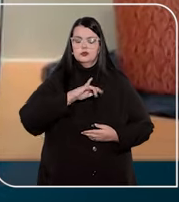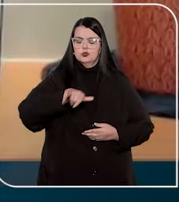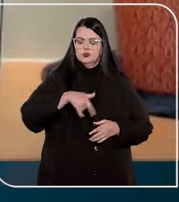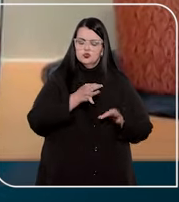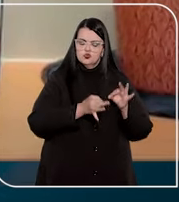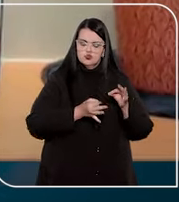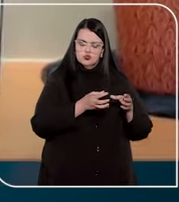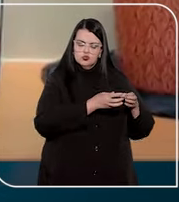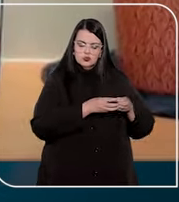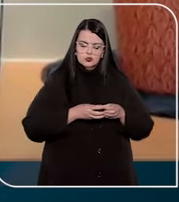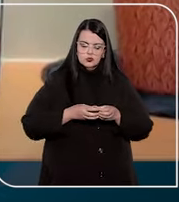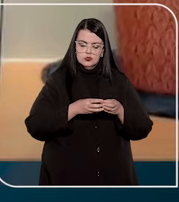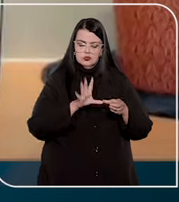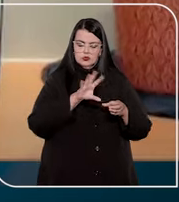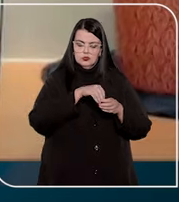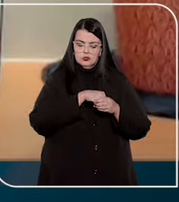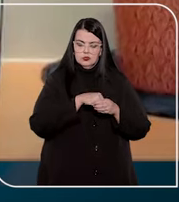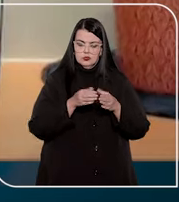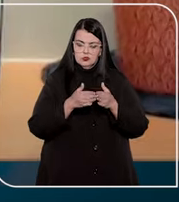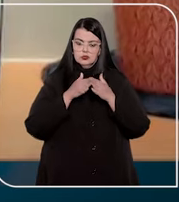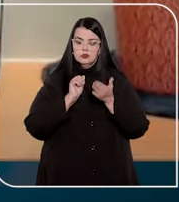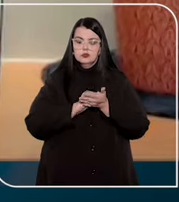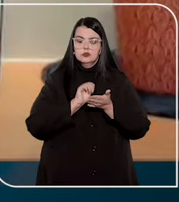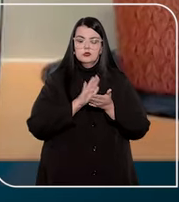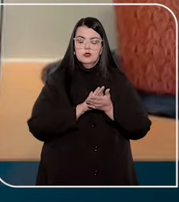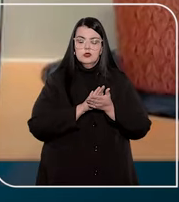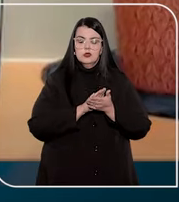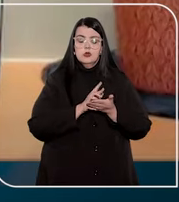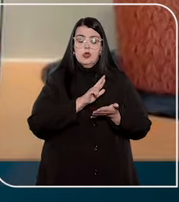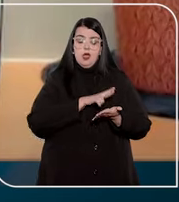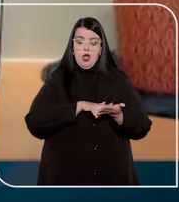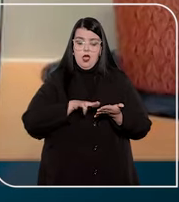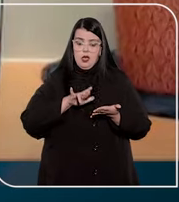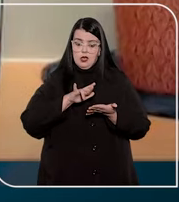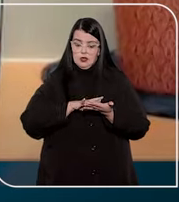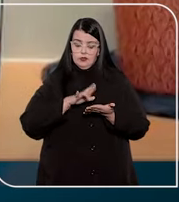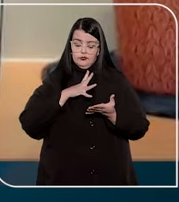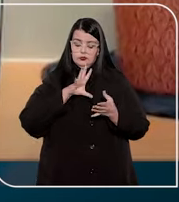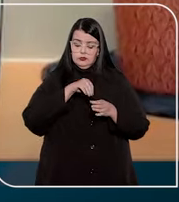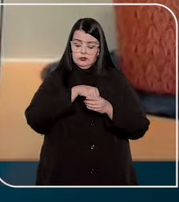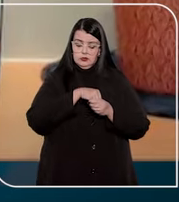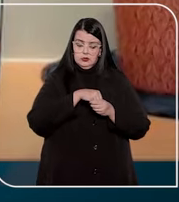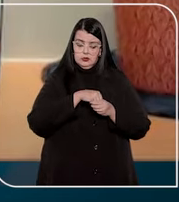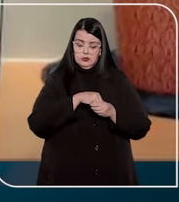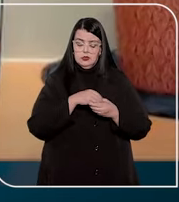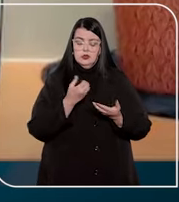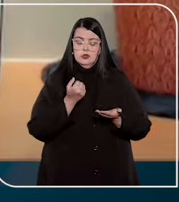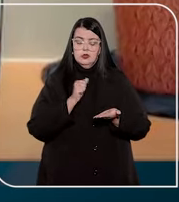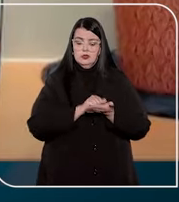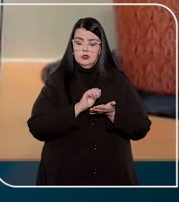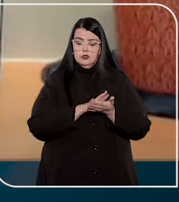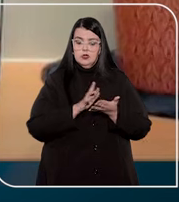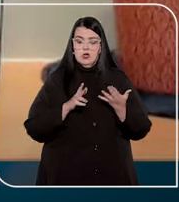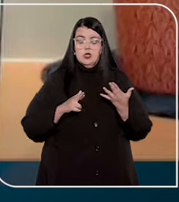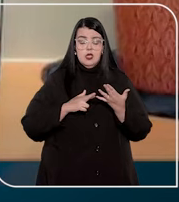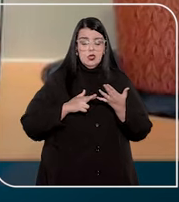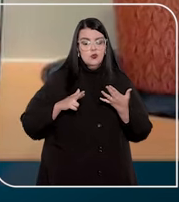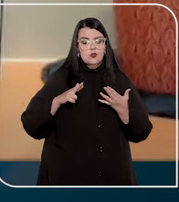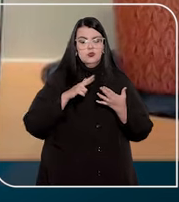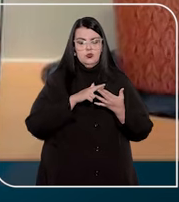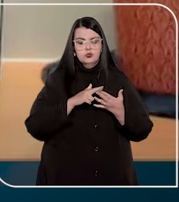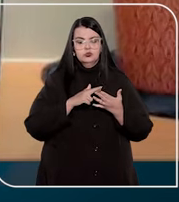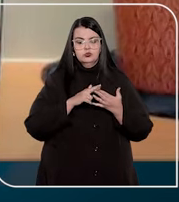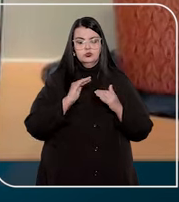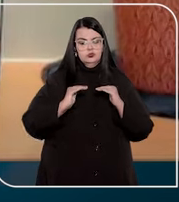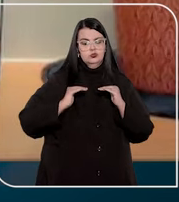colegiado, que foi induzido pelo agravo, é que é possível interpor recurso extraordinário.